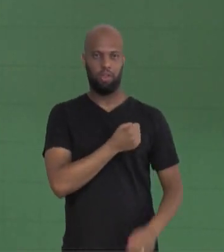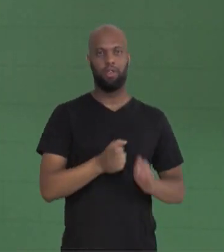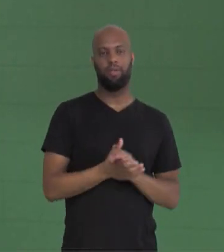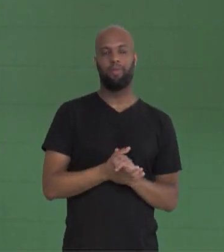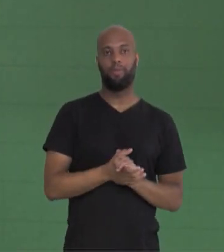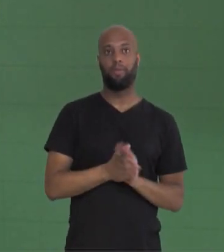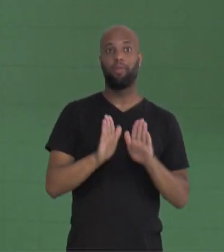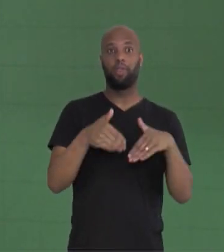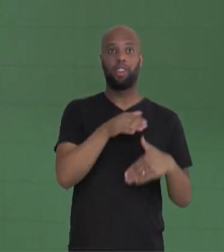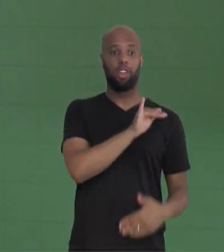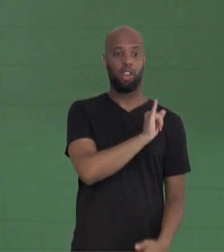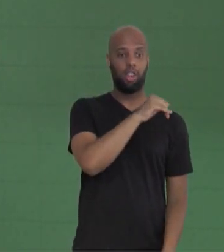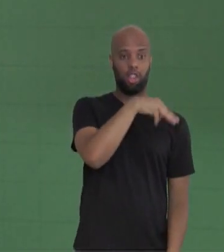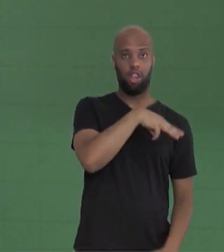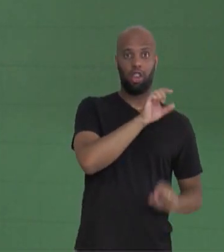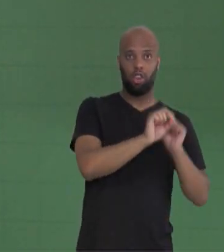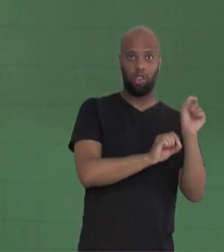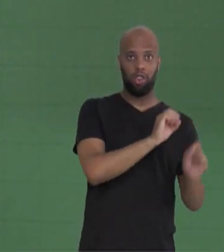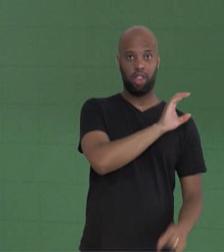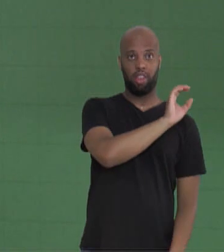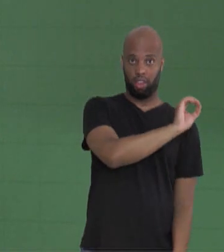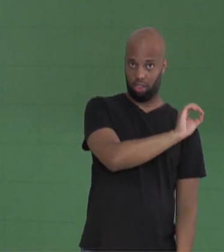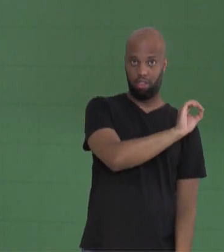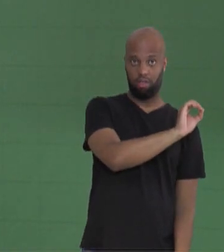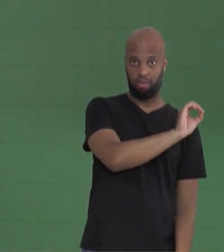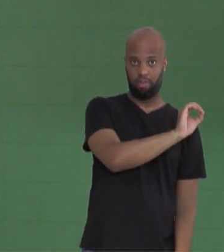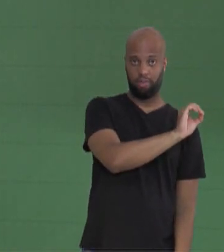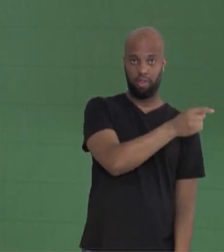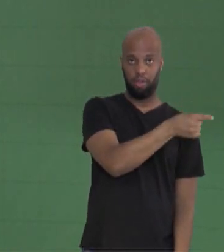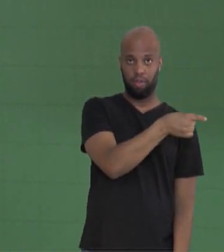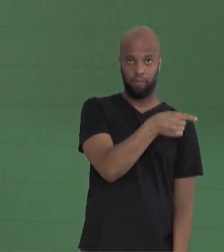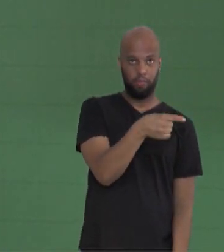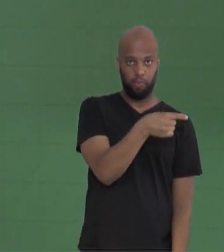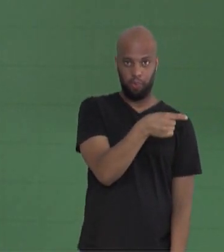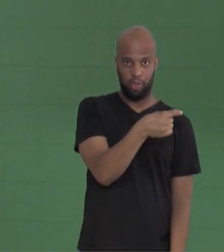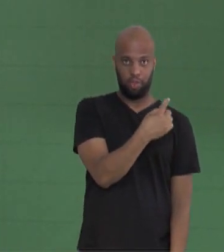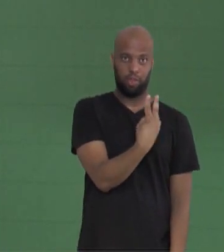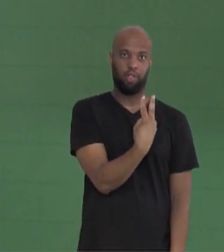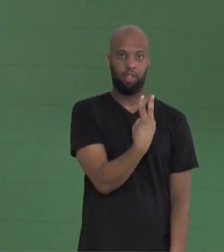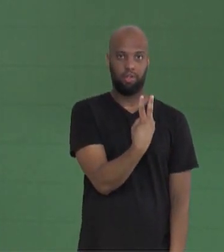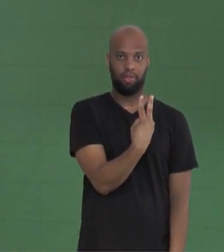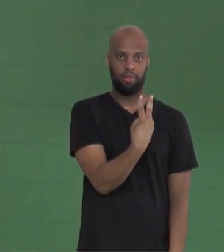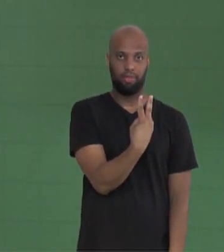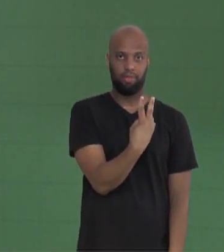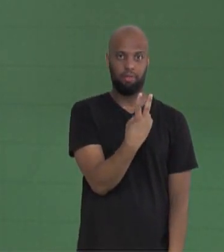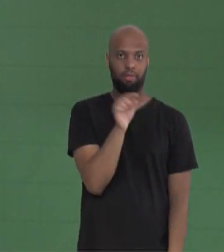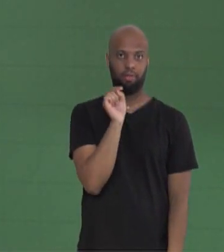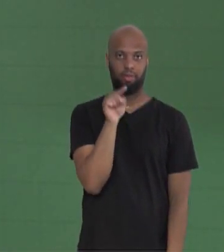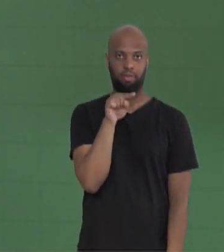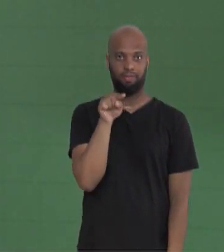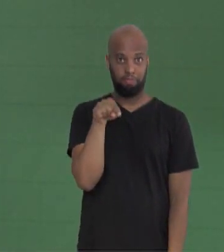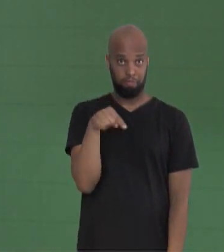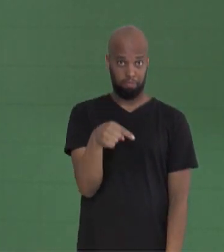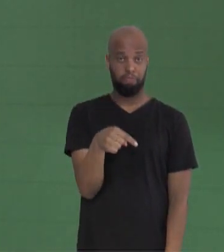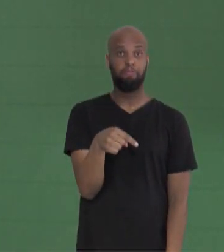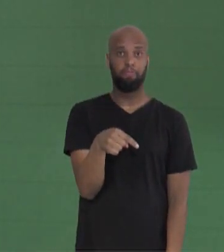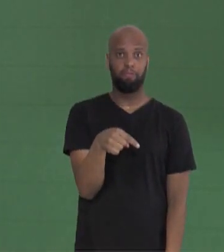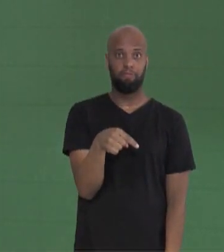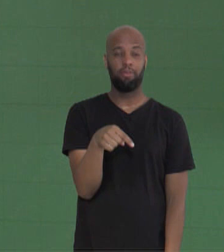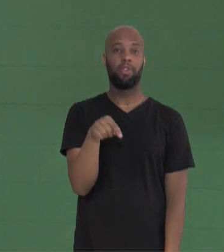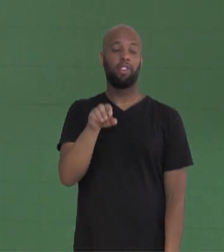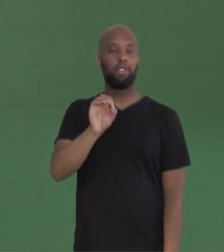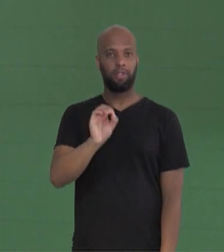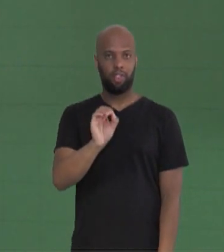conjunto imagem vai ser quem? 0 menos 2, perfeito?